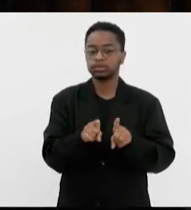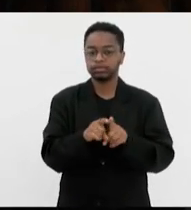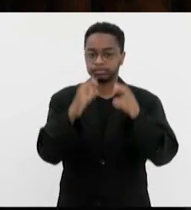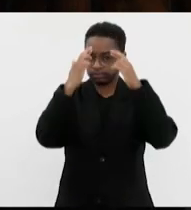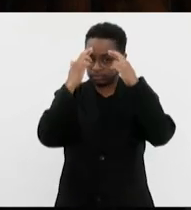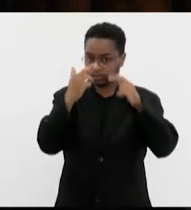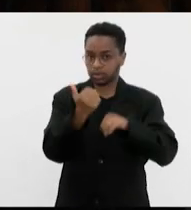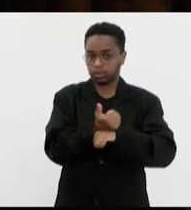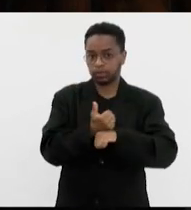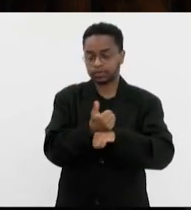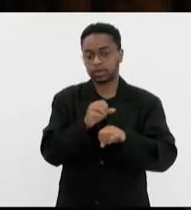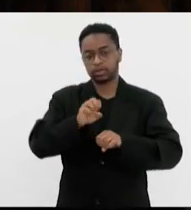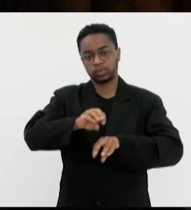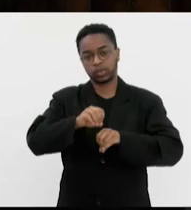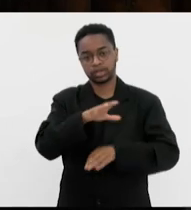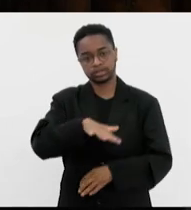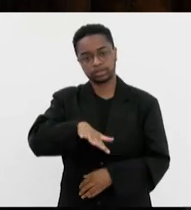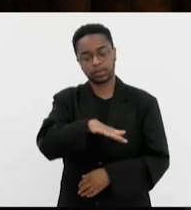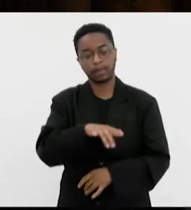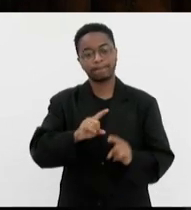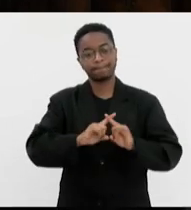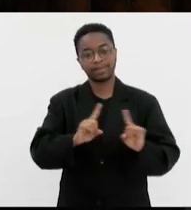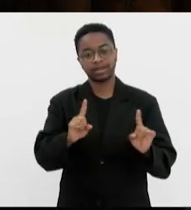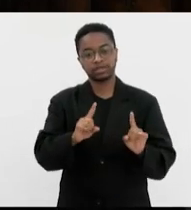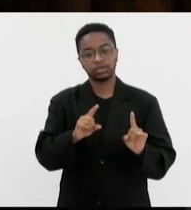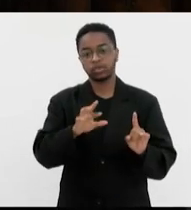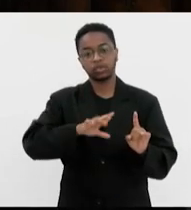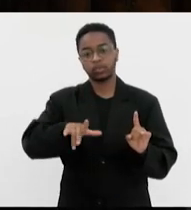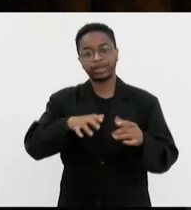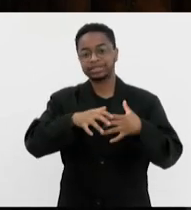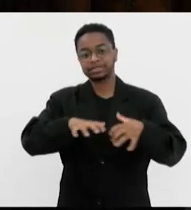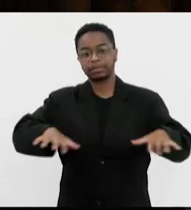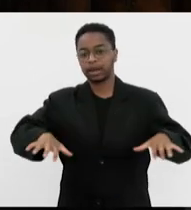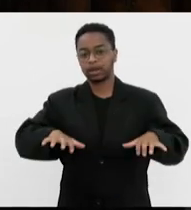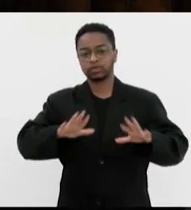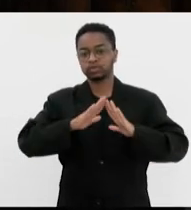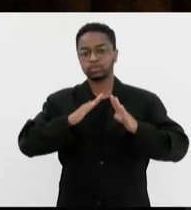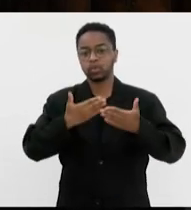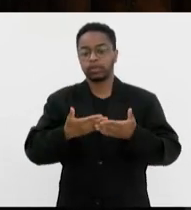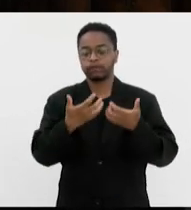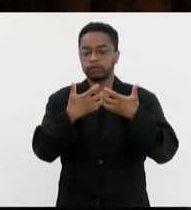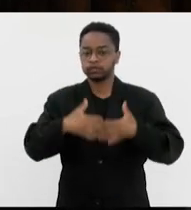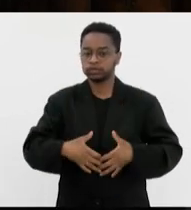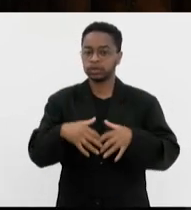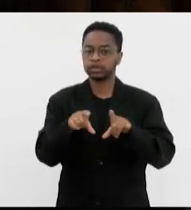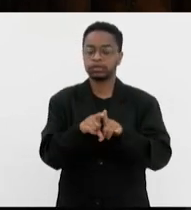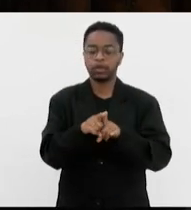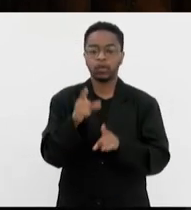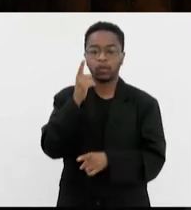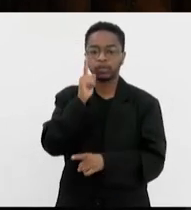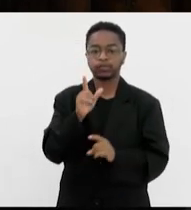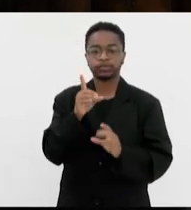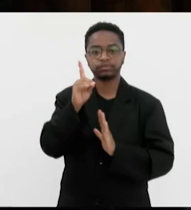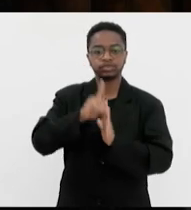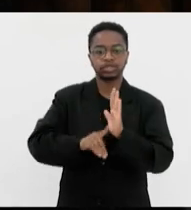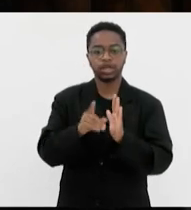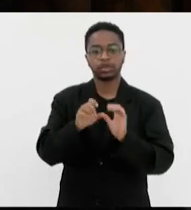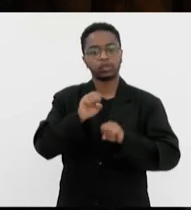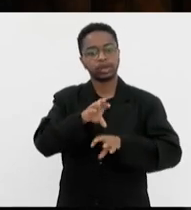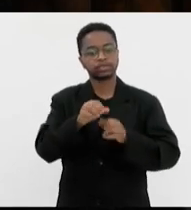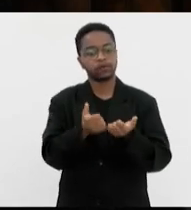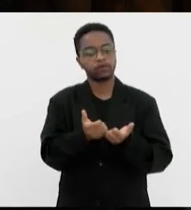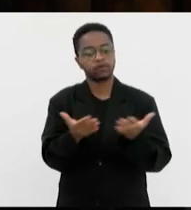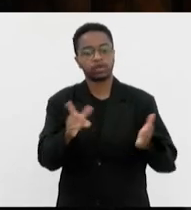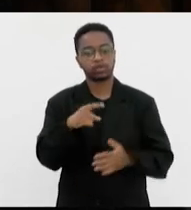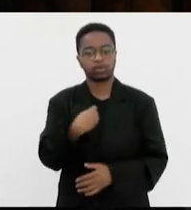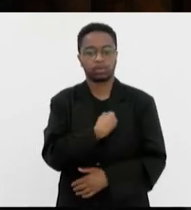dos profissionais de educação, e isso não está descolado de uma escola que funcione e garanta o direito à educação para